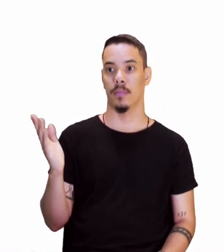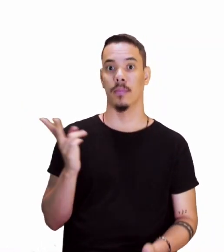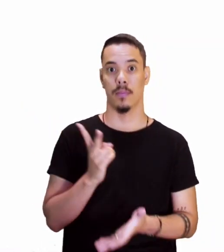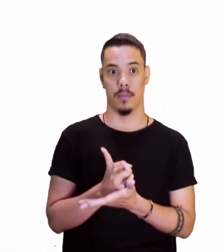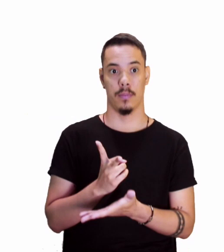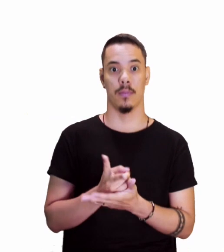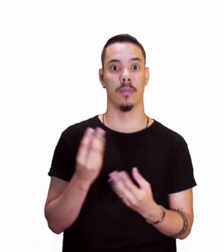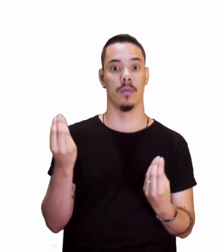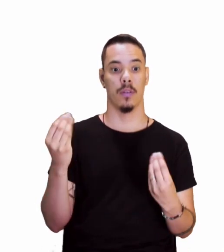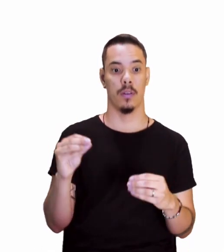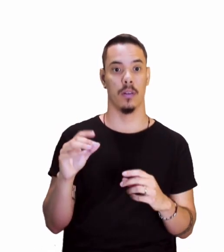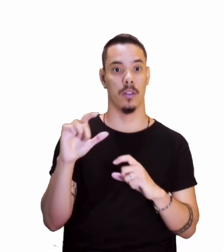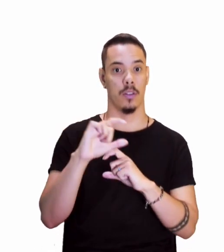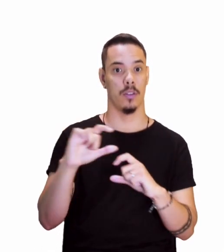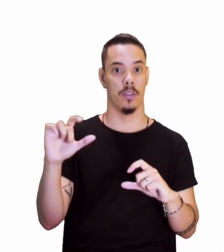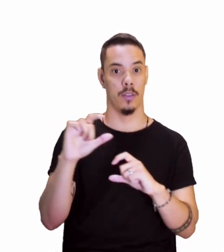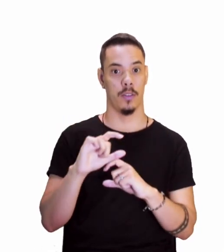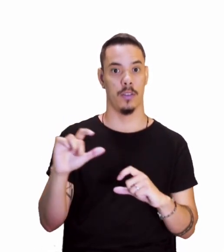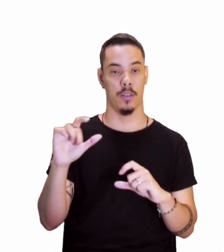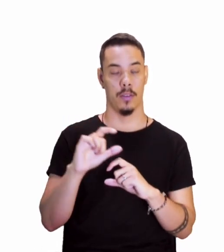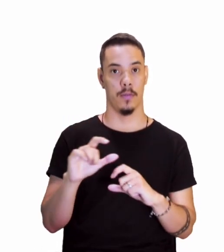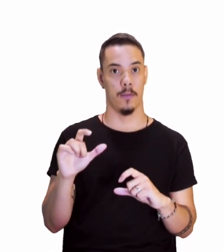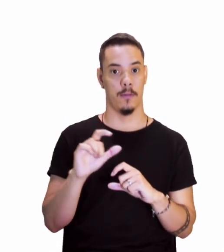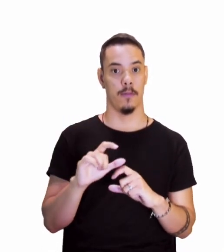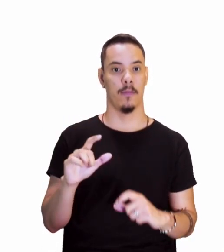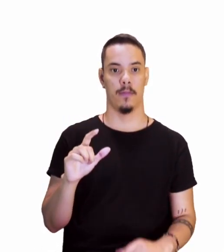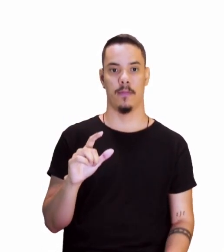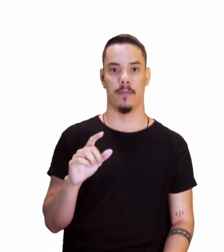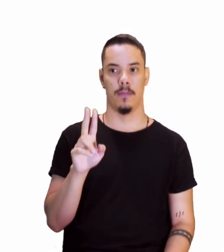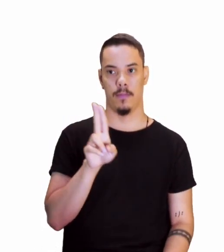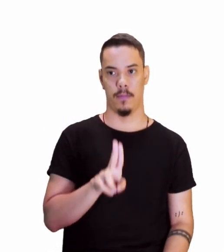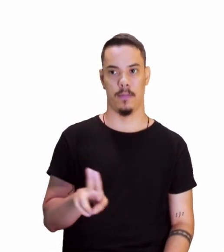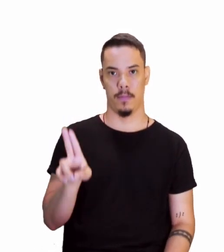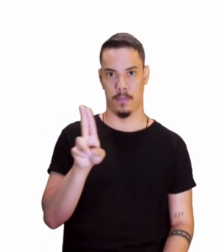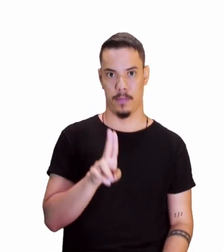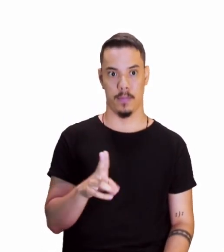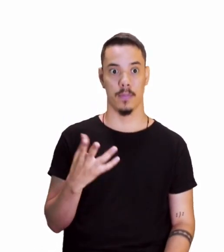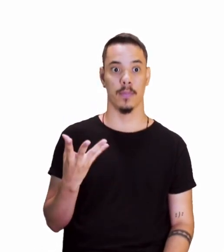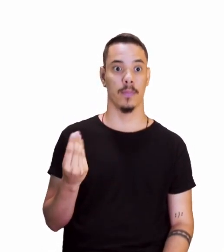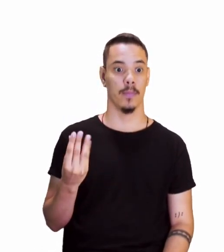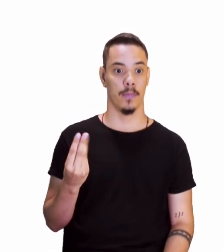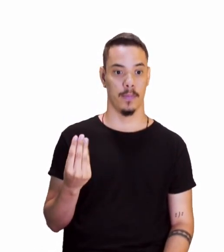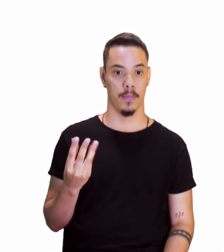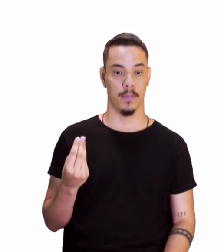sempre, trago tirinha. É um gênero muito usado